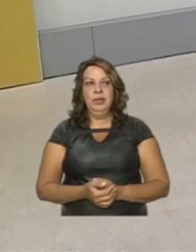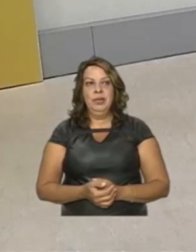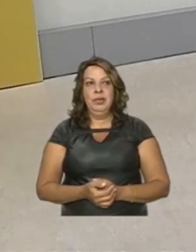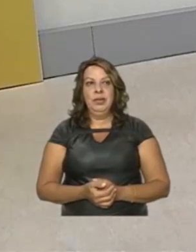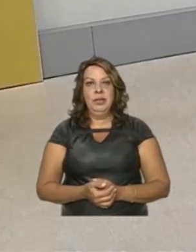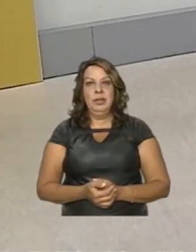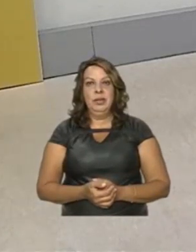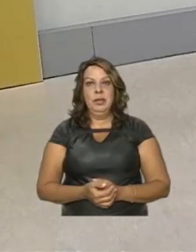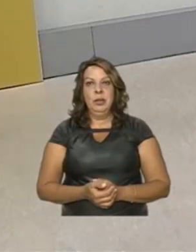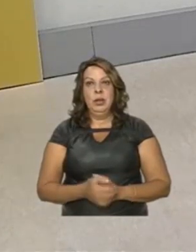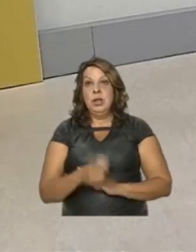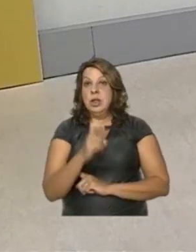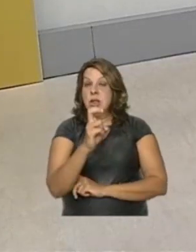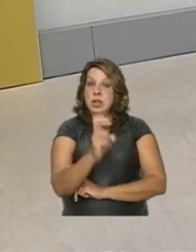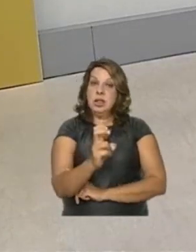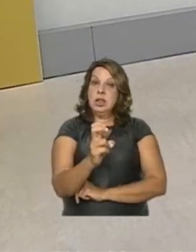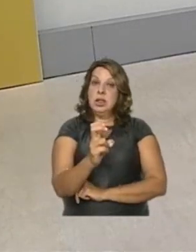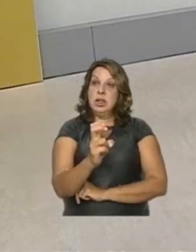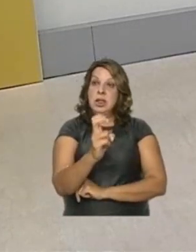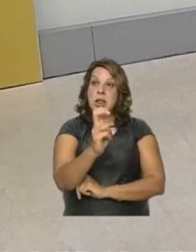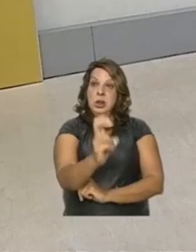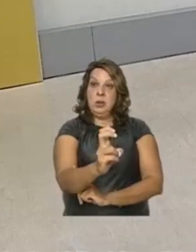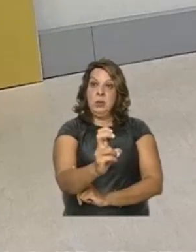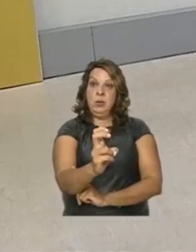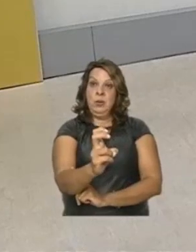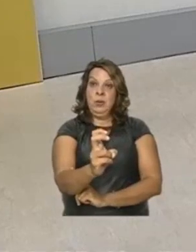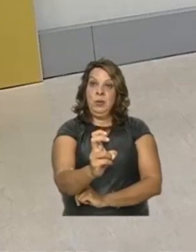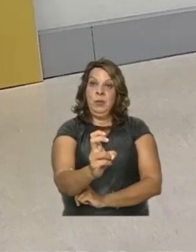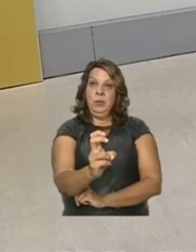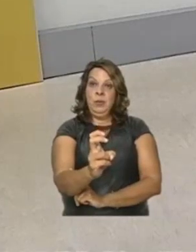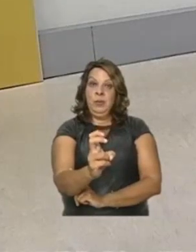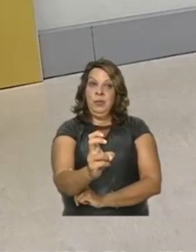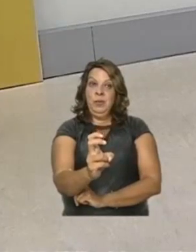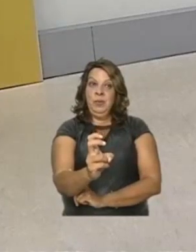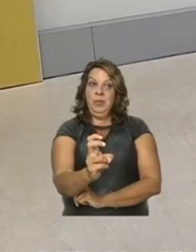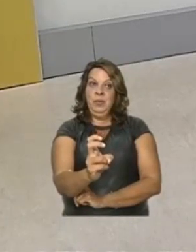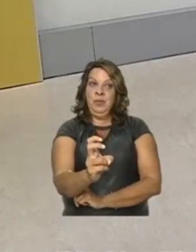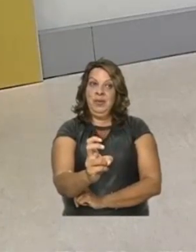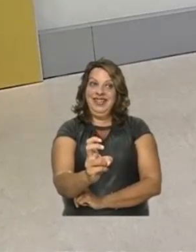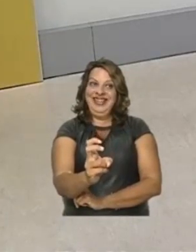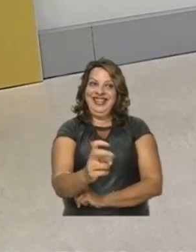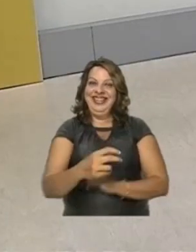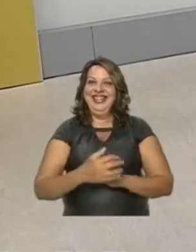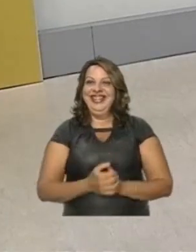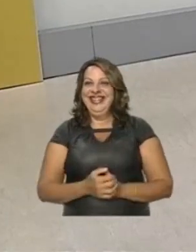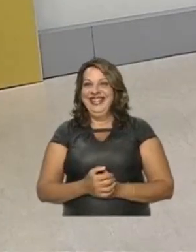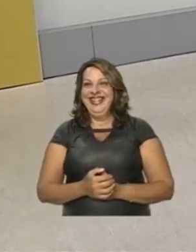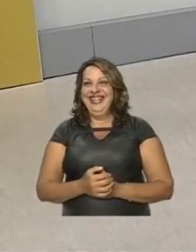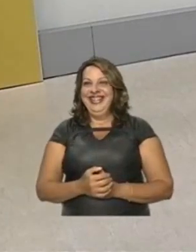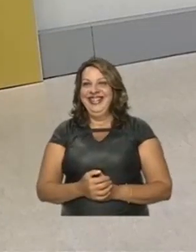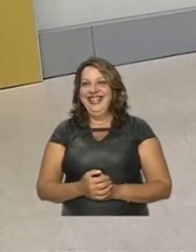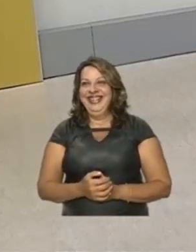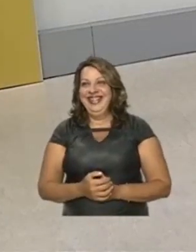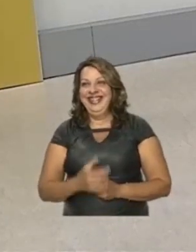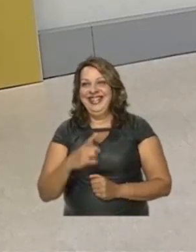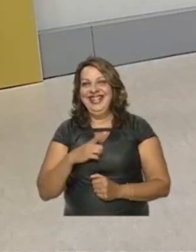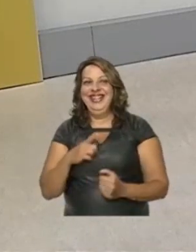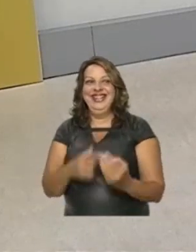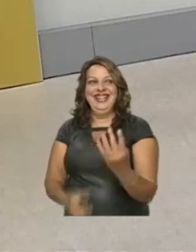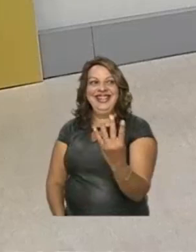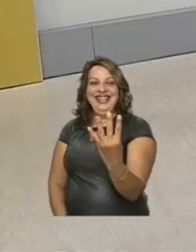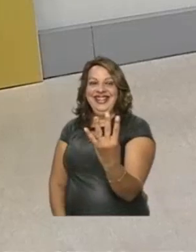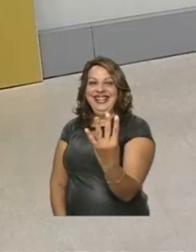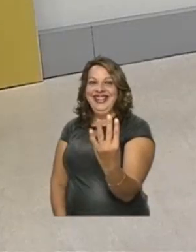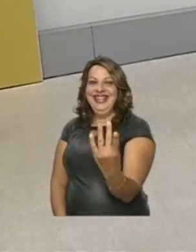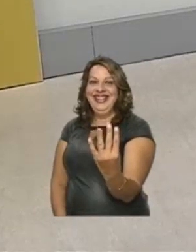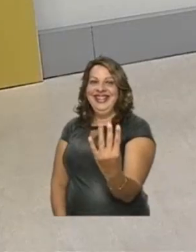foi, número 5, número 5. Número 5, tem o 4